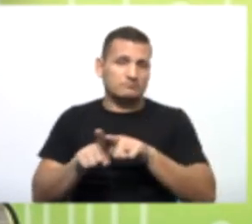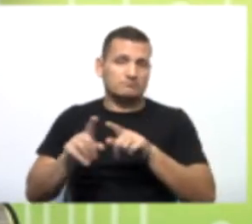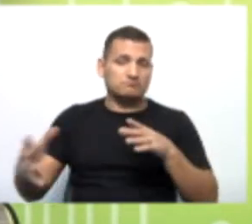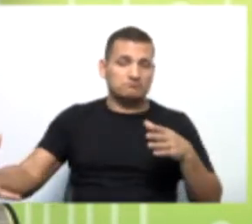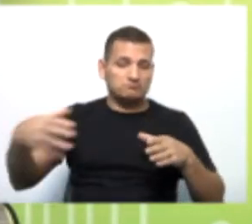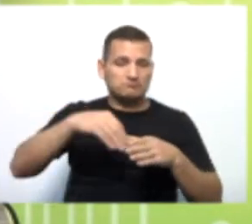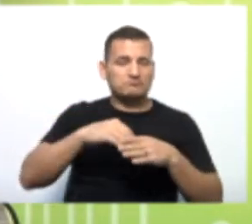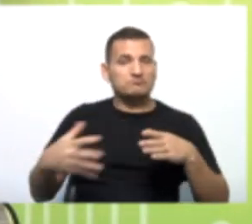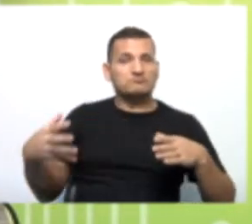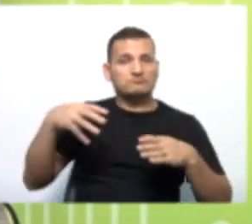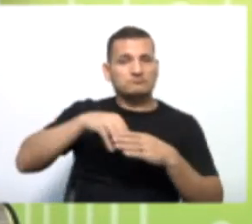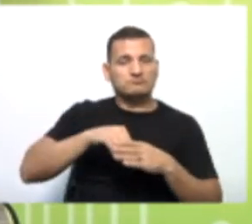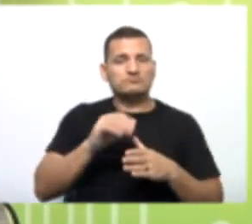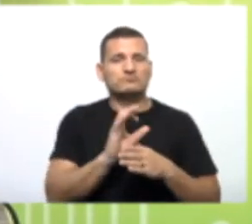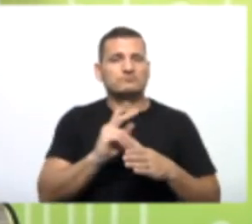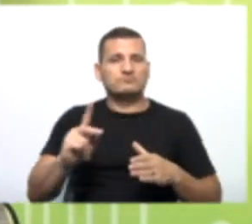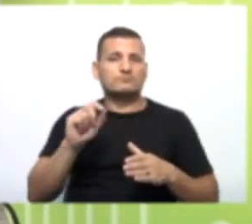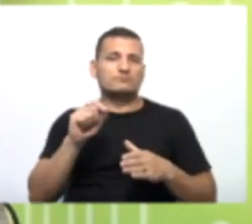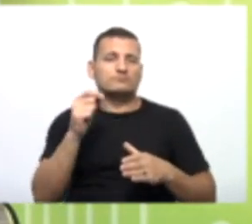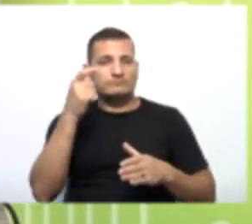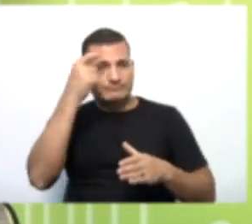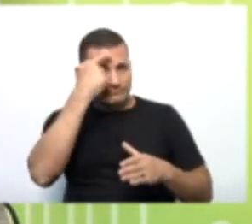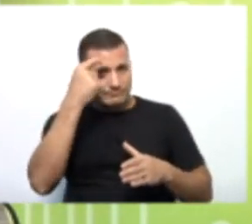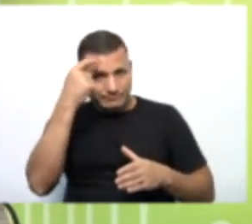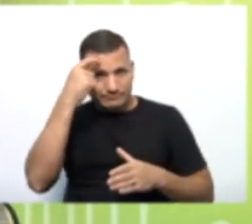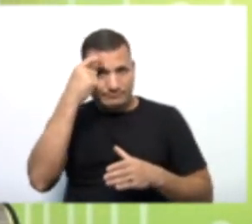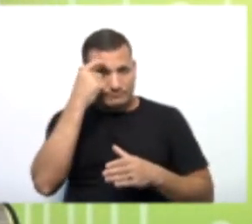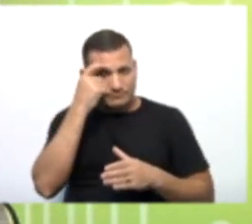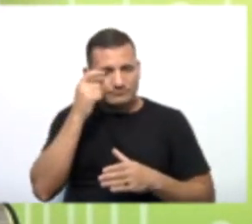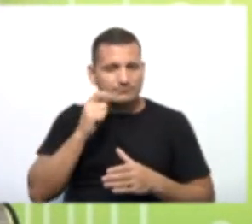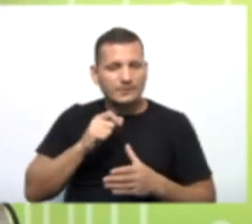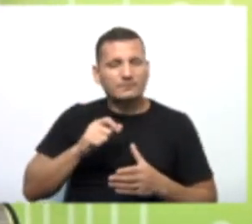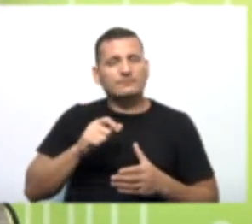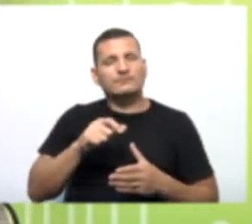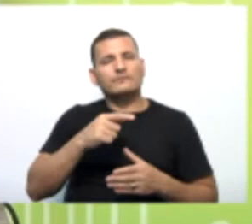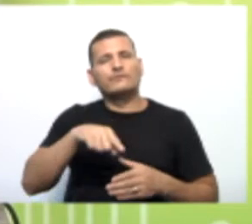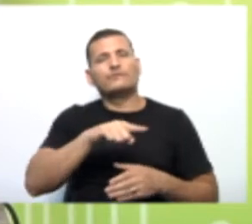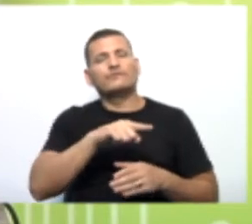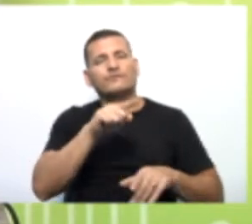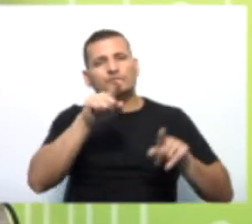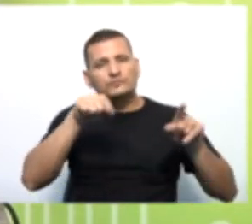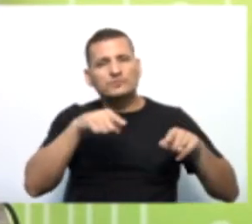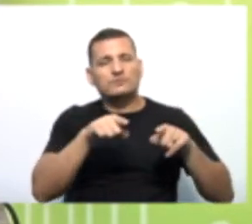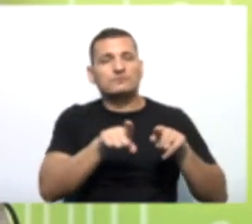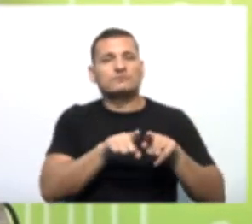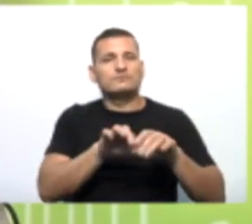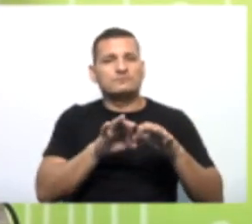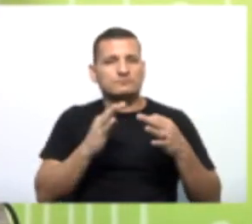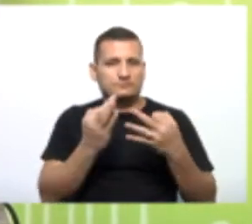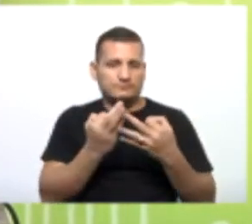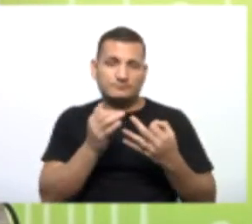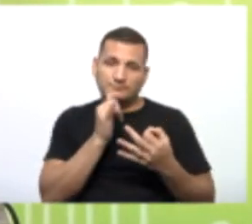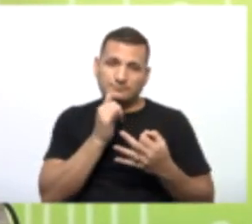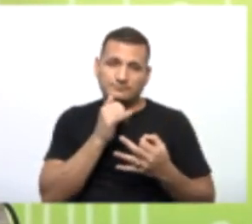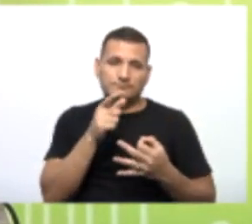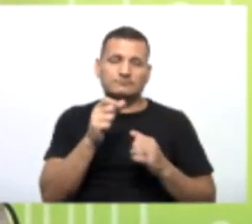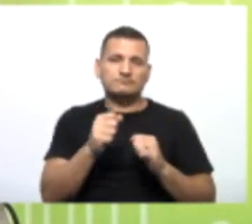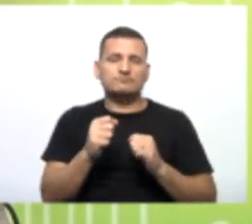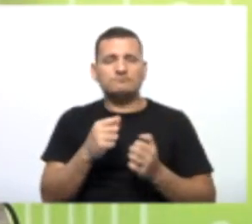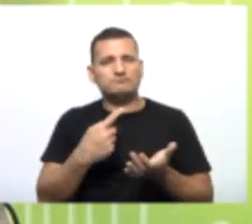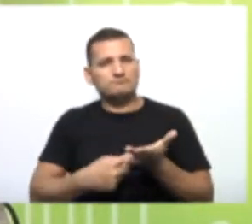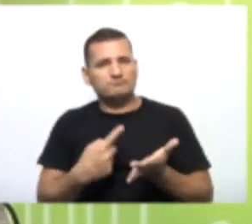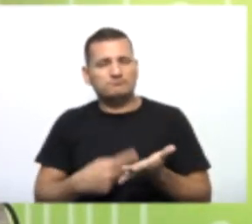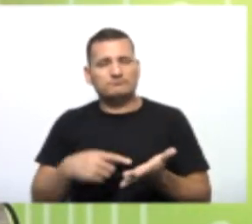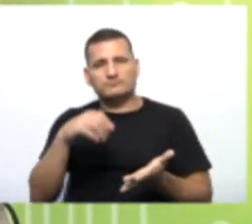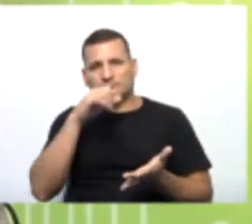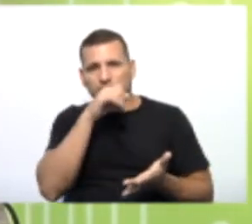cooperativa para poder conscientizar os próprios funcionários e familiares dos funcionários, como por exemplo, você pode pegar um sábado, um